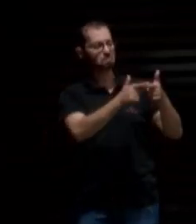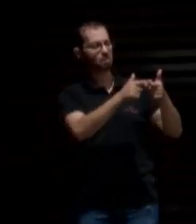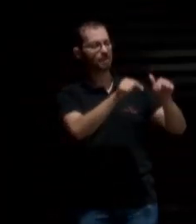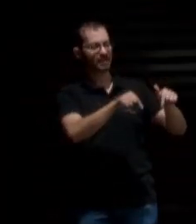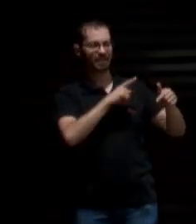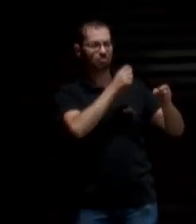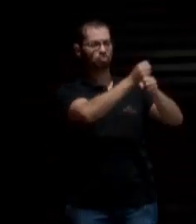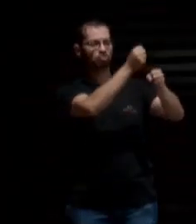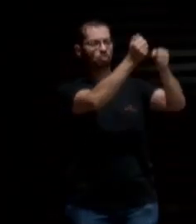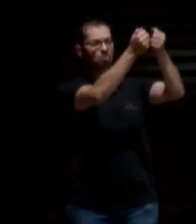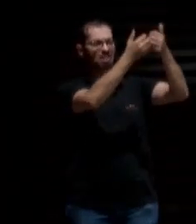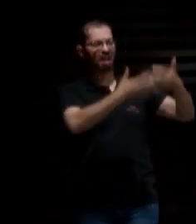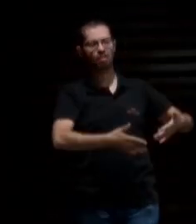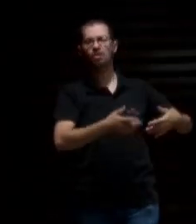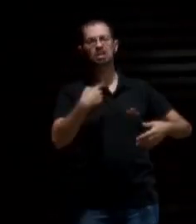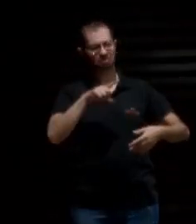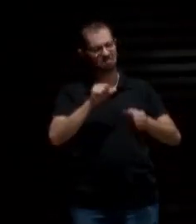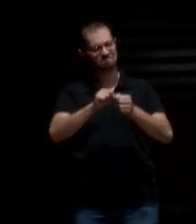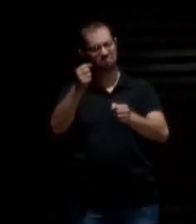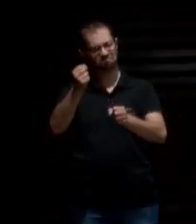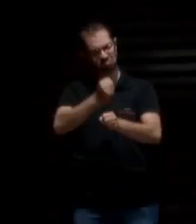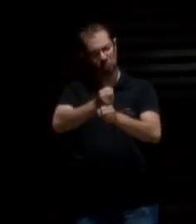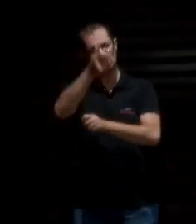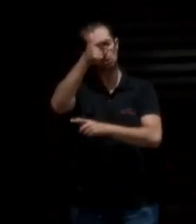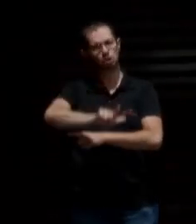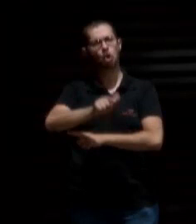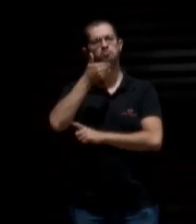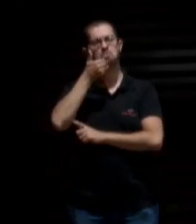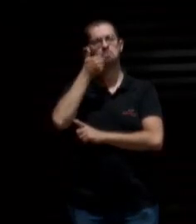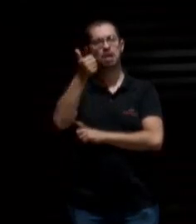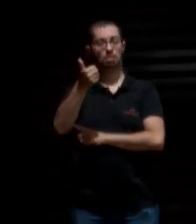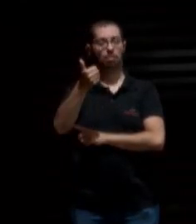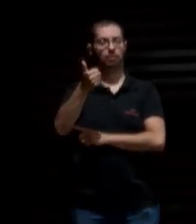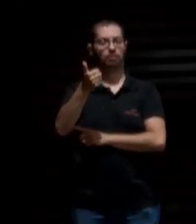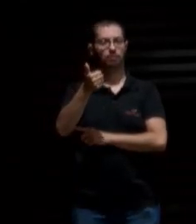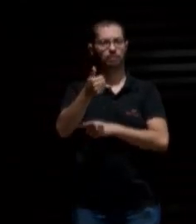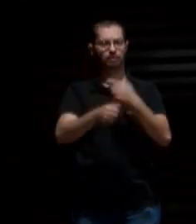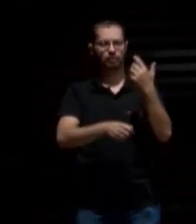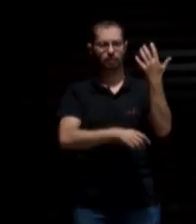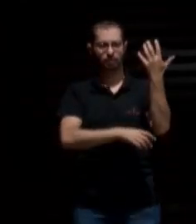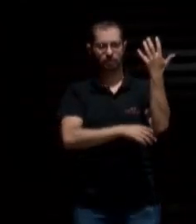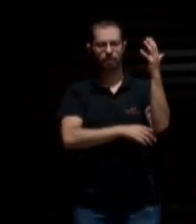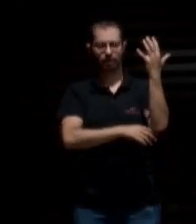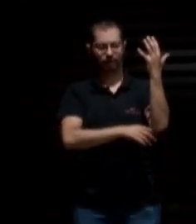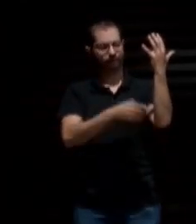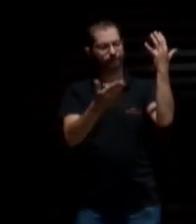tijolos, mas nós vamos fazer agora com pedra, vamos fazer melhor. Nós. Derrubaram os sicômoros, mas nós vamos botar cedro